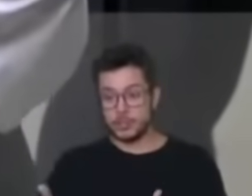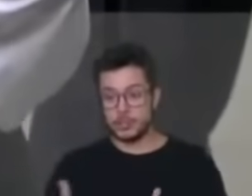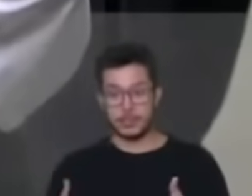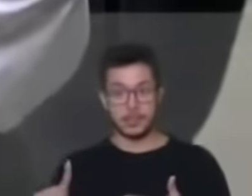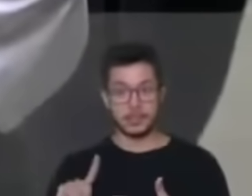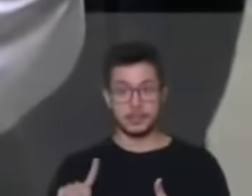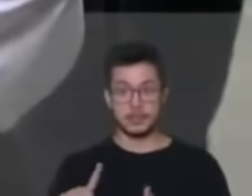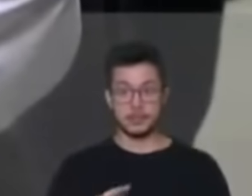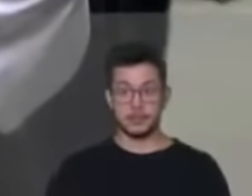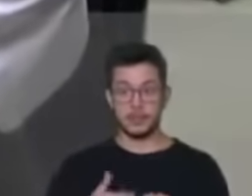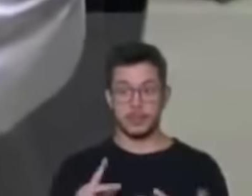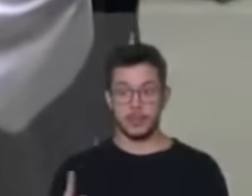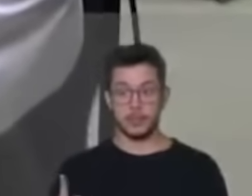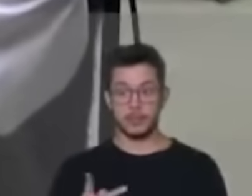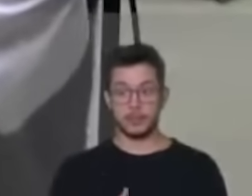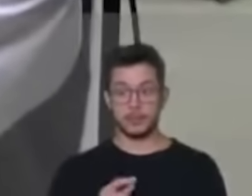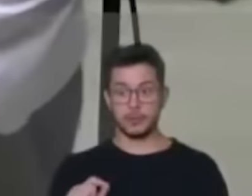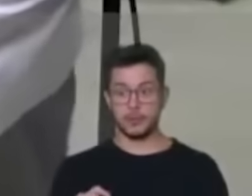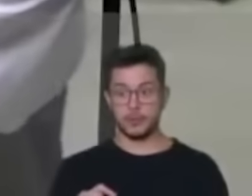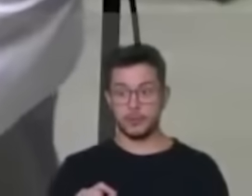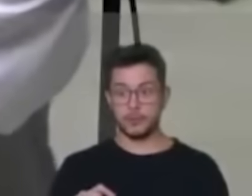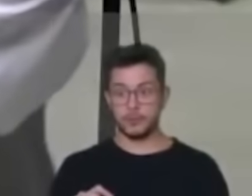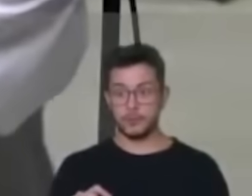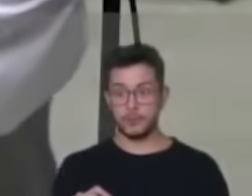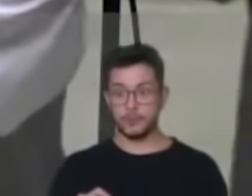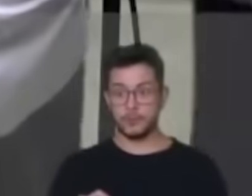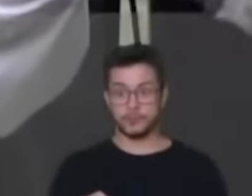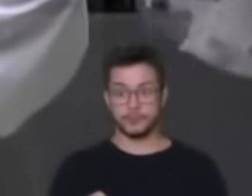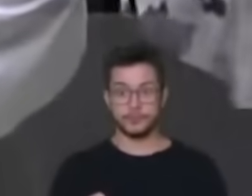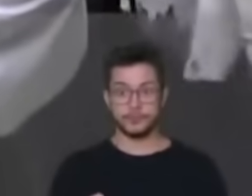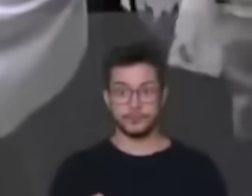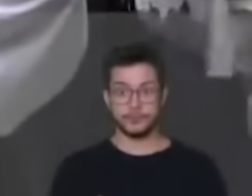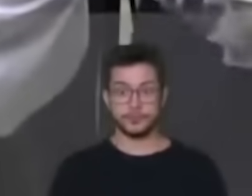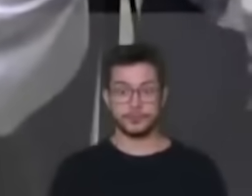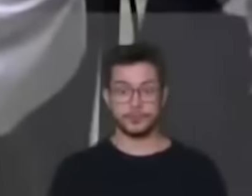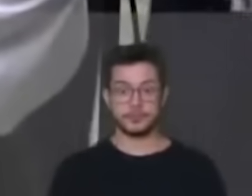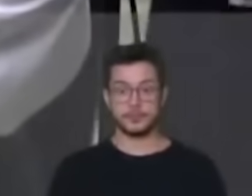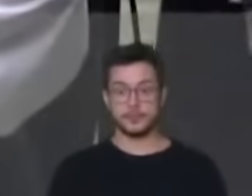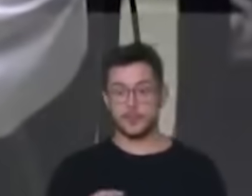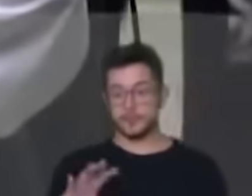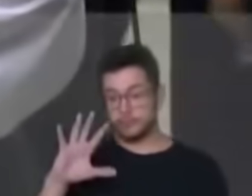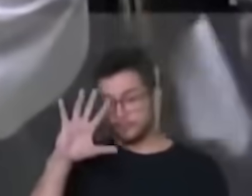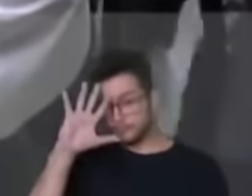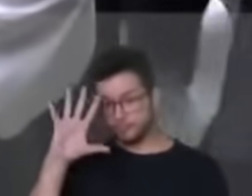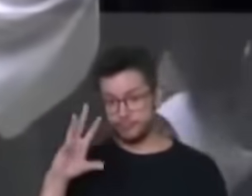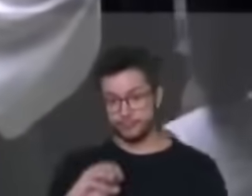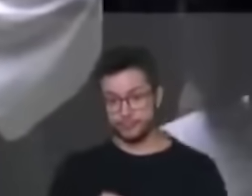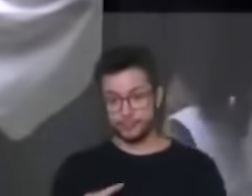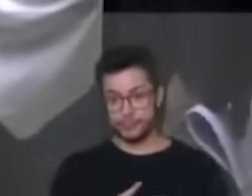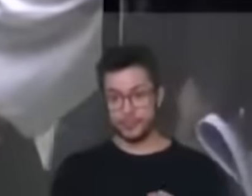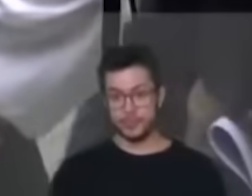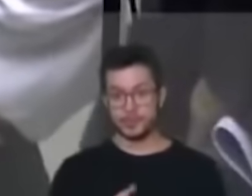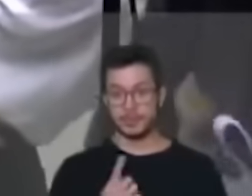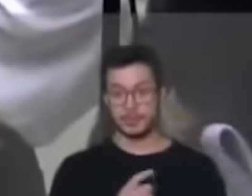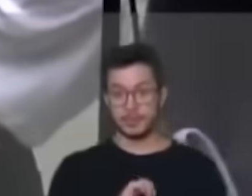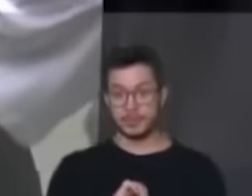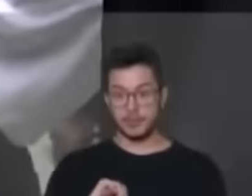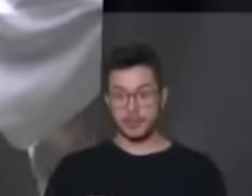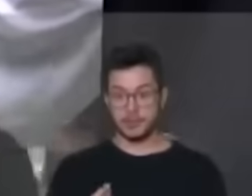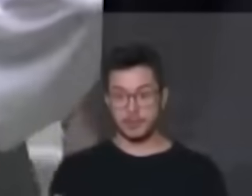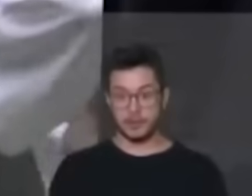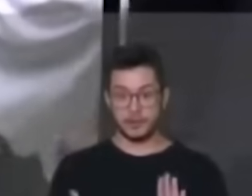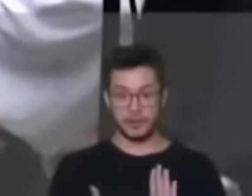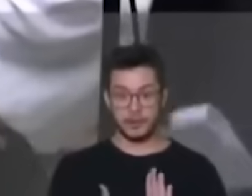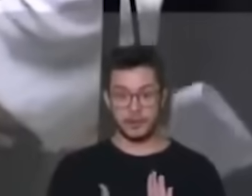uma interpretação elástica do que prevê o artigo 199 do Regimento Interno, que